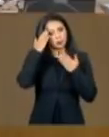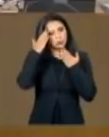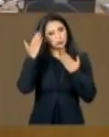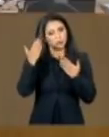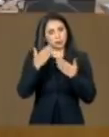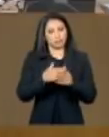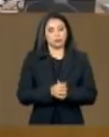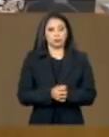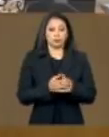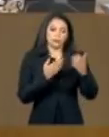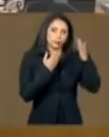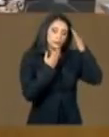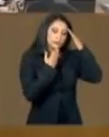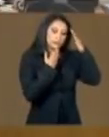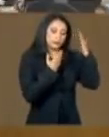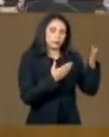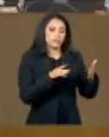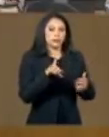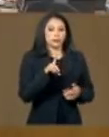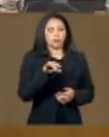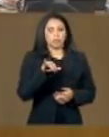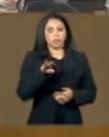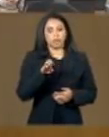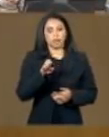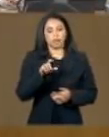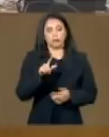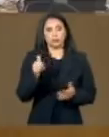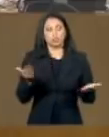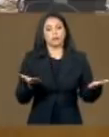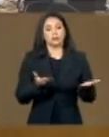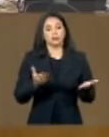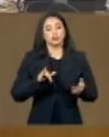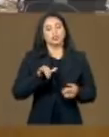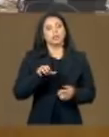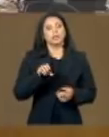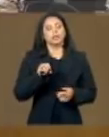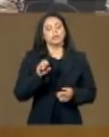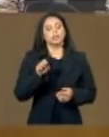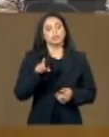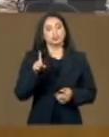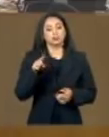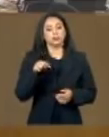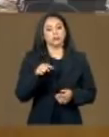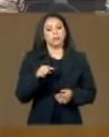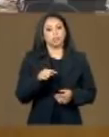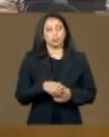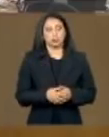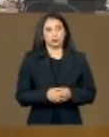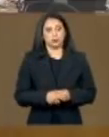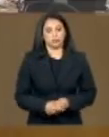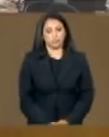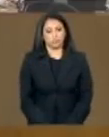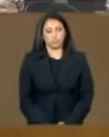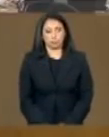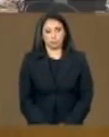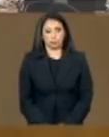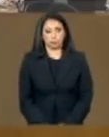através do doutor diego monteiro e agora com a palavra doutor josé luiz wagner por vários amigos se cure